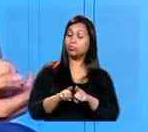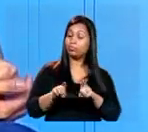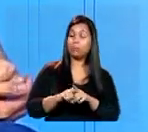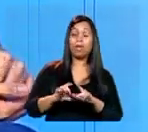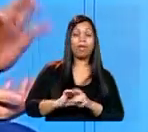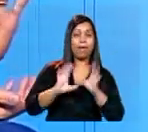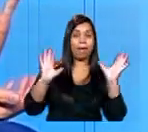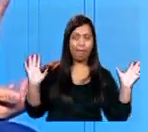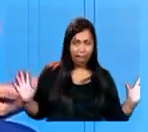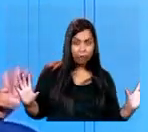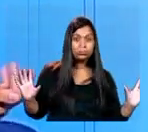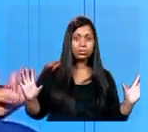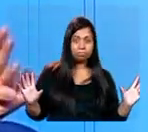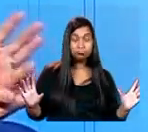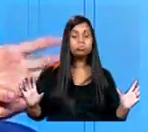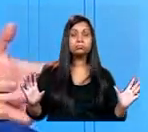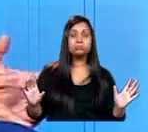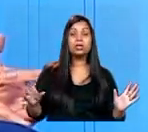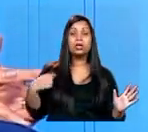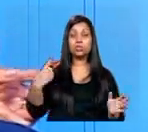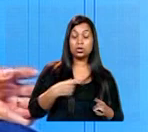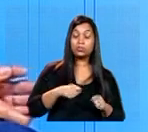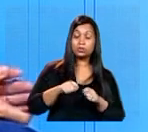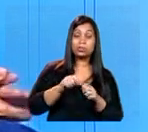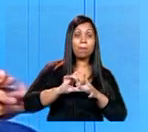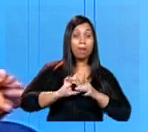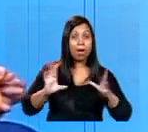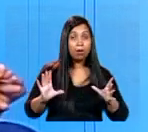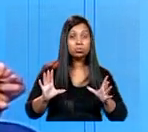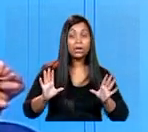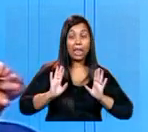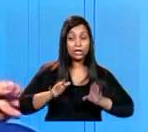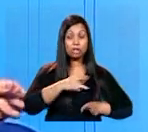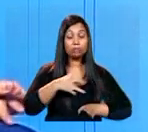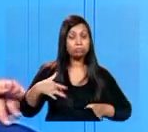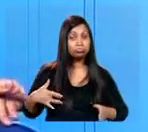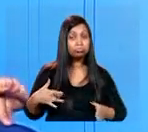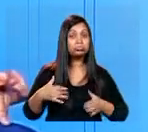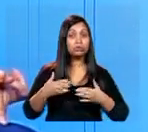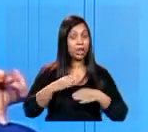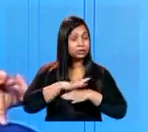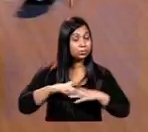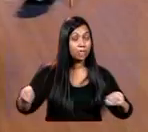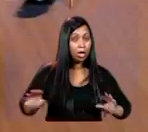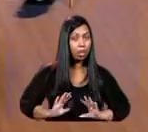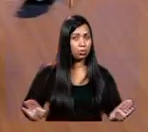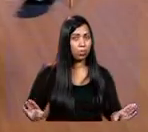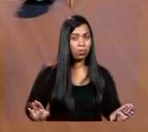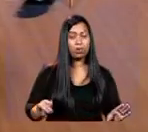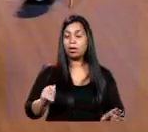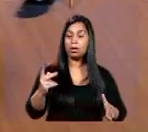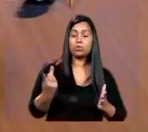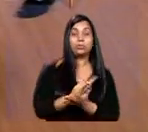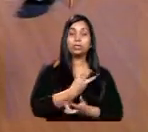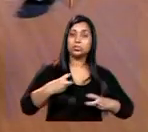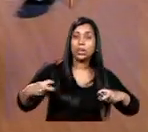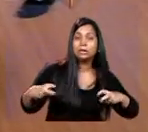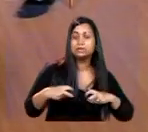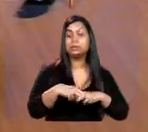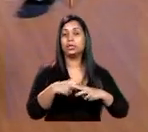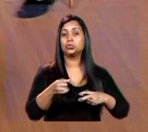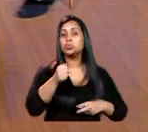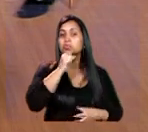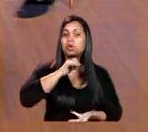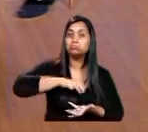ou a alta do paciente reabilitado. Acontece muito, nós fazemos a alta do paciente já reabilitado. O paciente Acontece também, né? Sim, o paciente ele sofreu